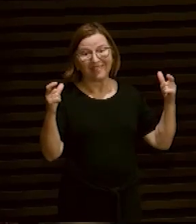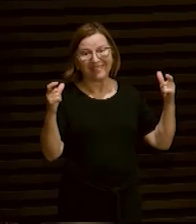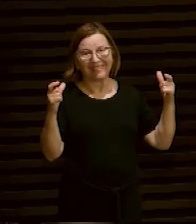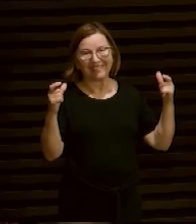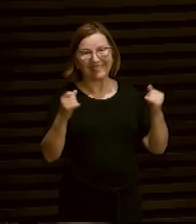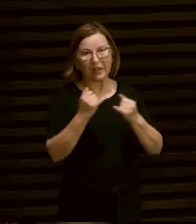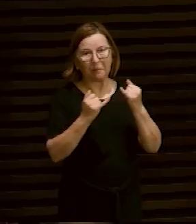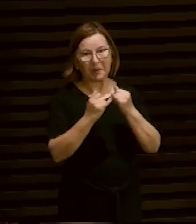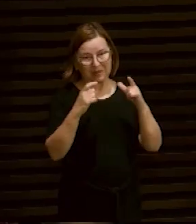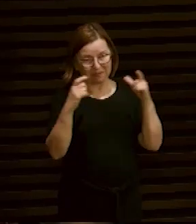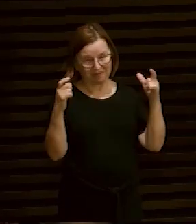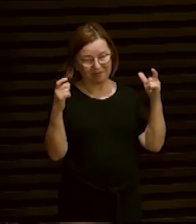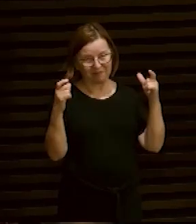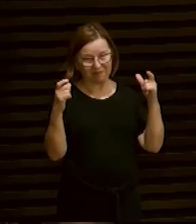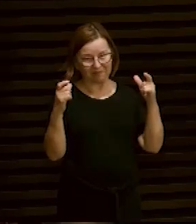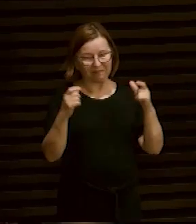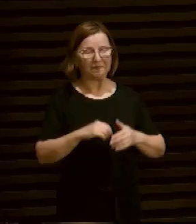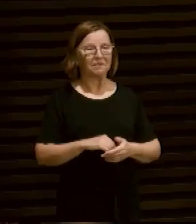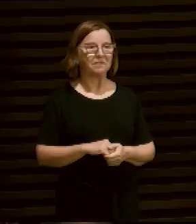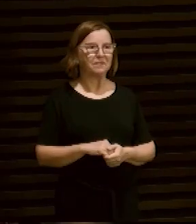Uma ilusão ótica.